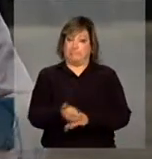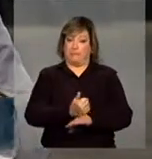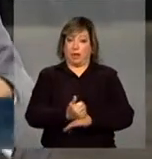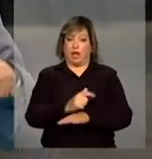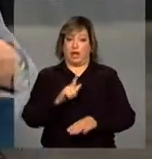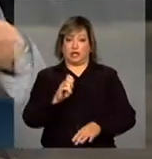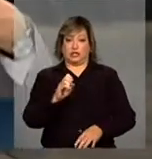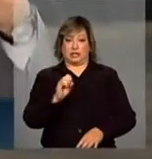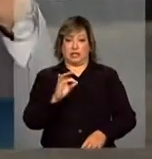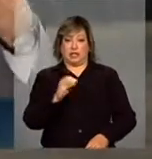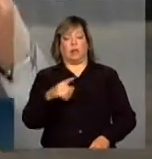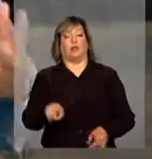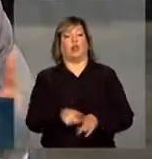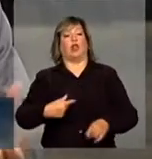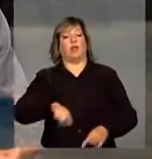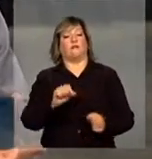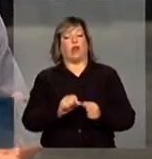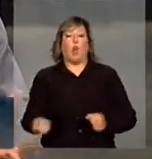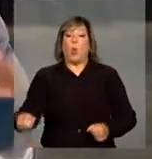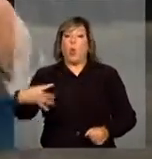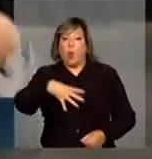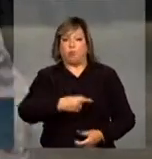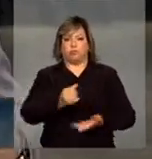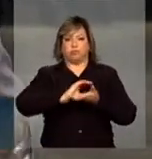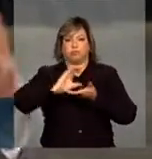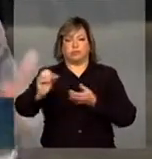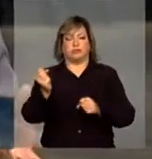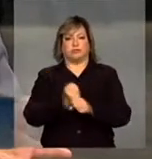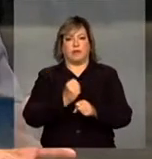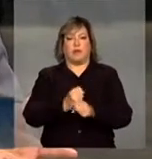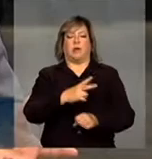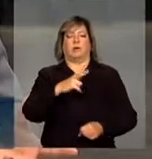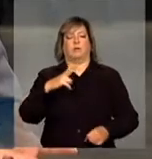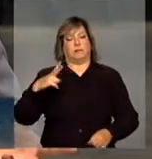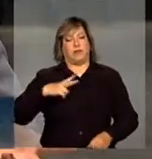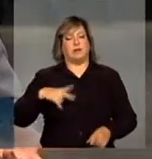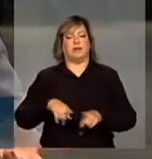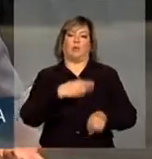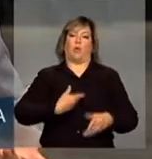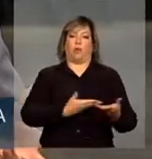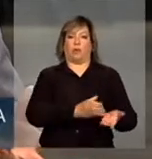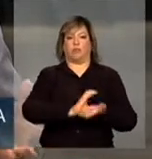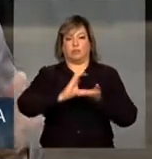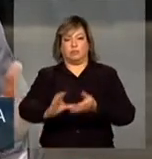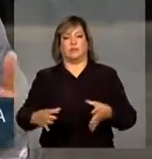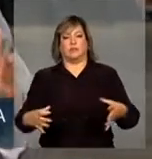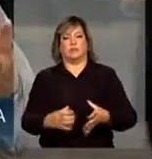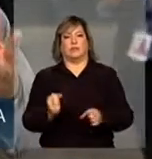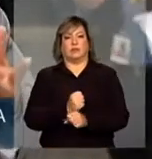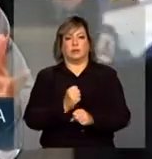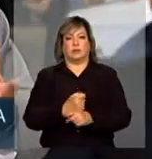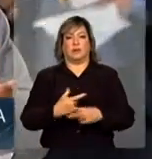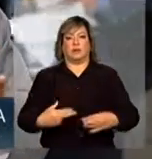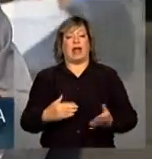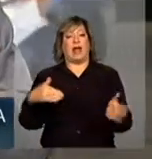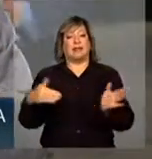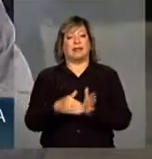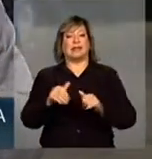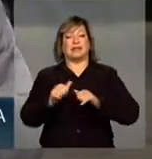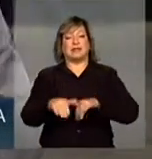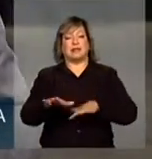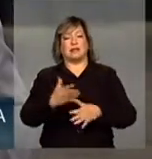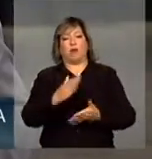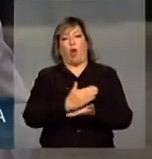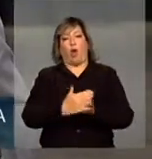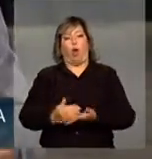nós vamos fazer novos investimentos públicos e privados. Até setembro, começo